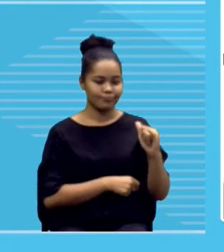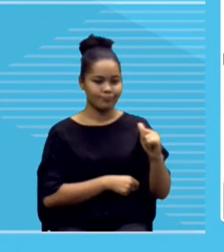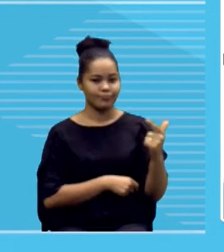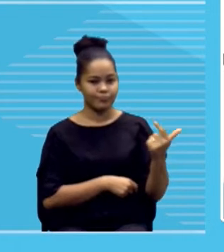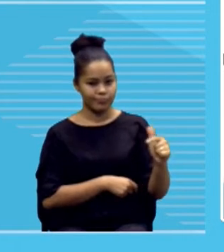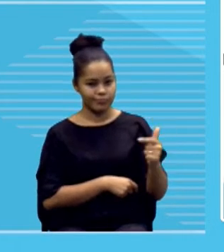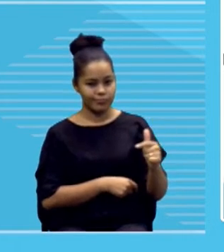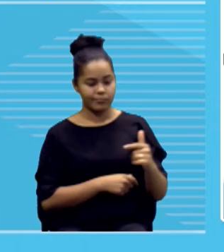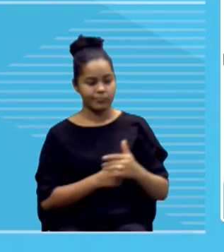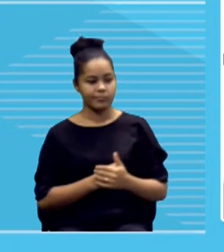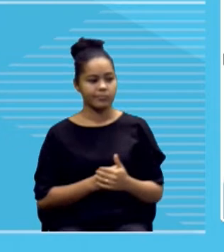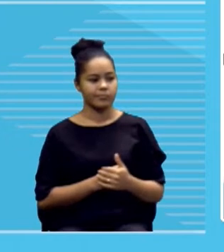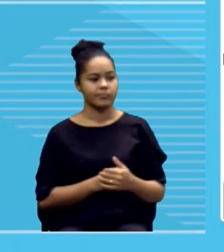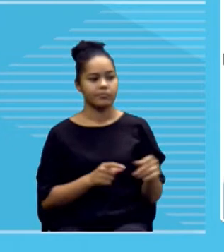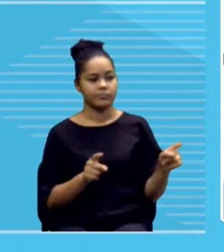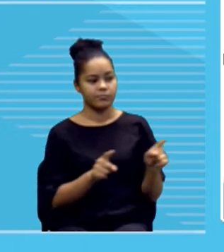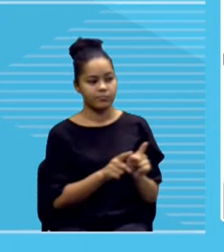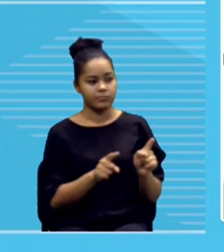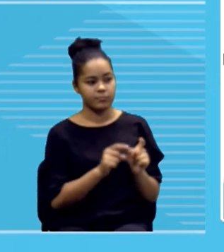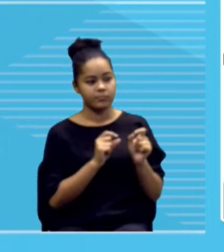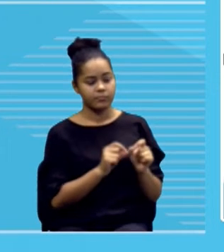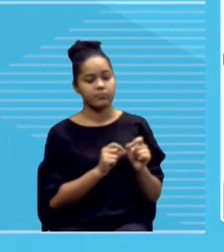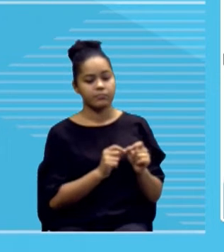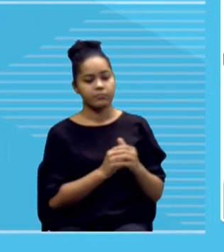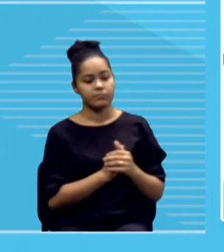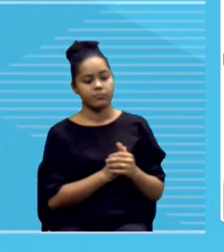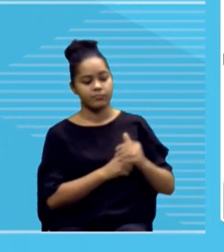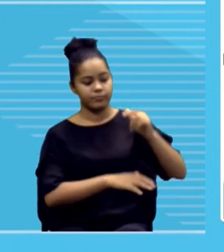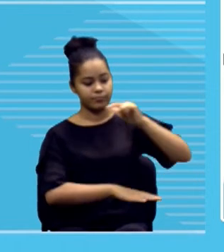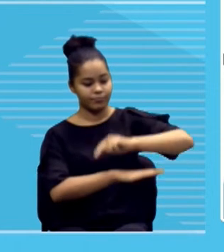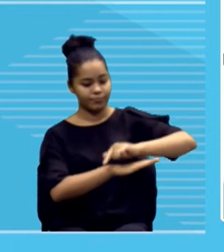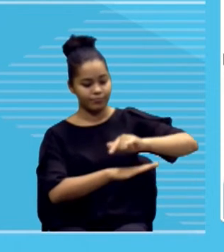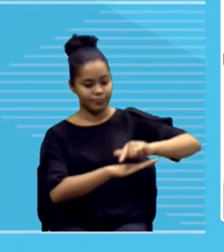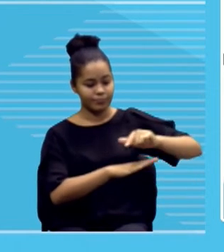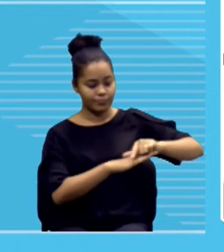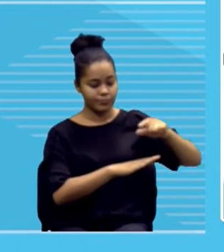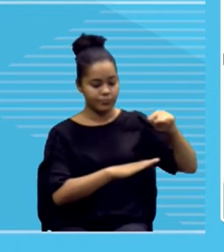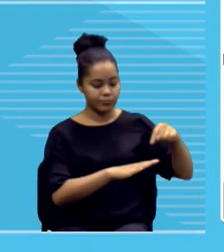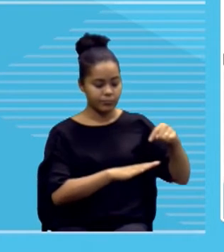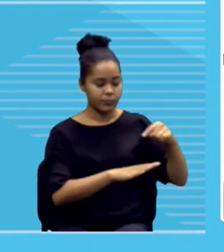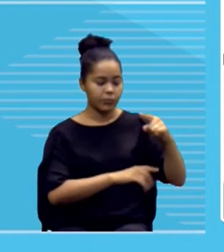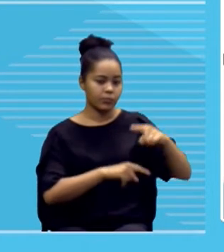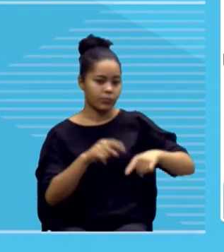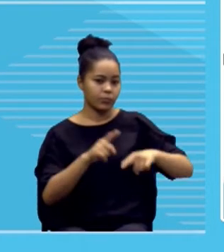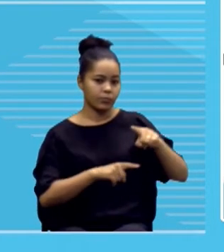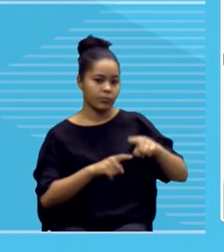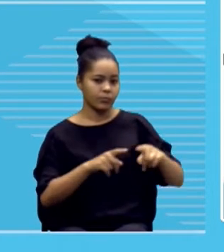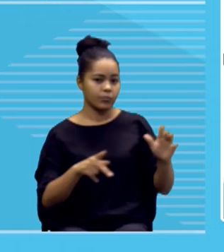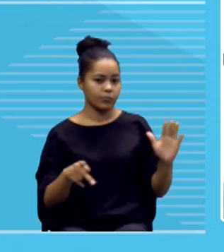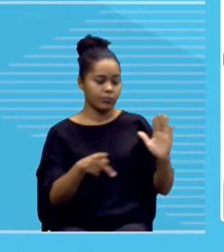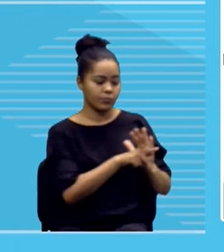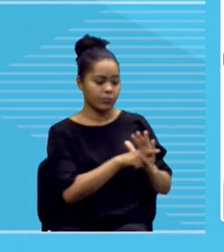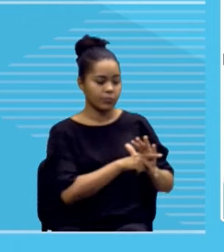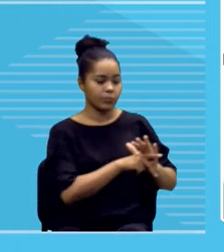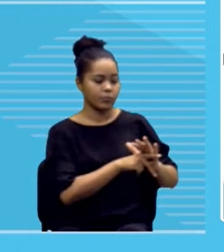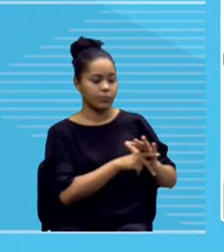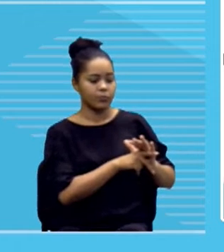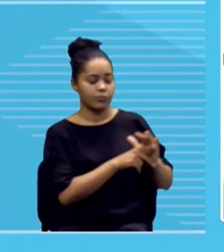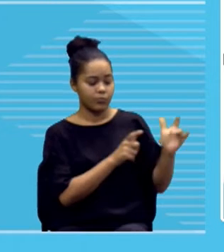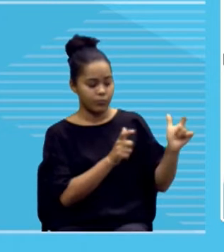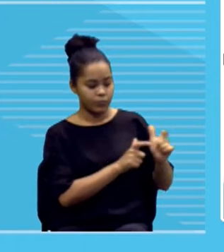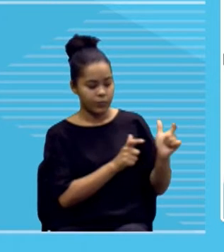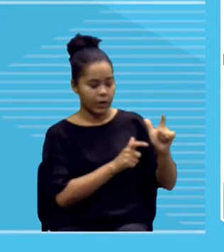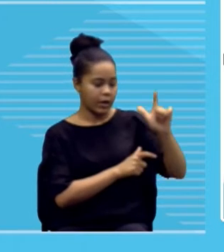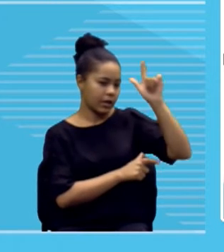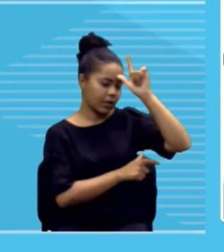usa são, principalmente aqui no Piauí, são de origem alemã ou chinesa. Bacana? É esse tipo de origem. E é caro